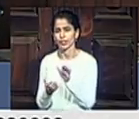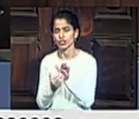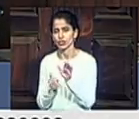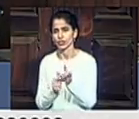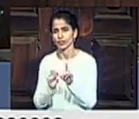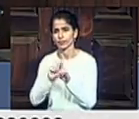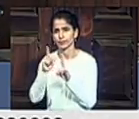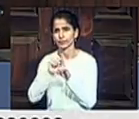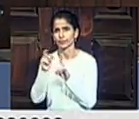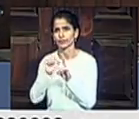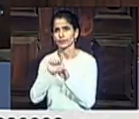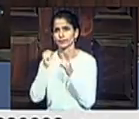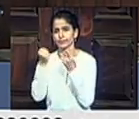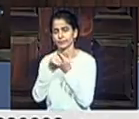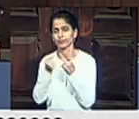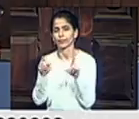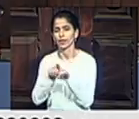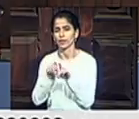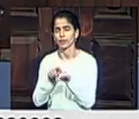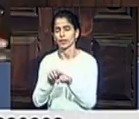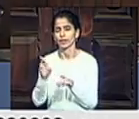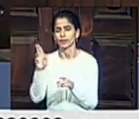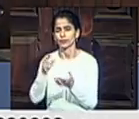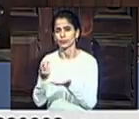social, do Renda Melhor